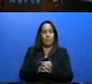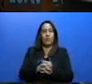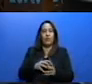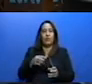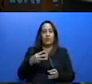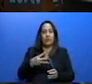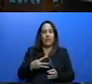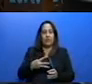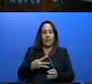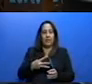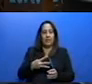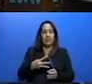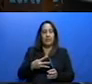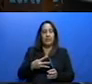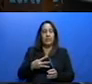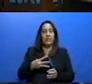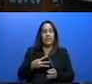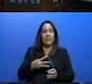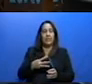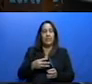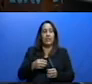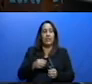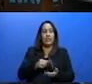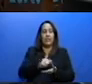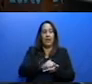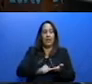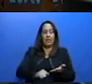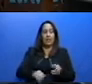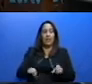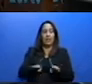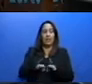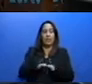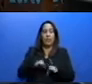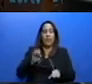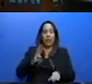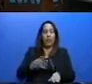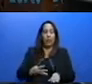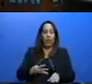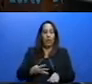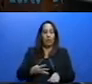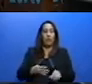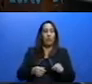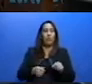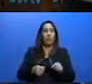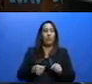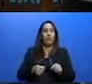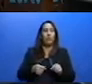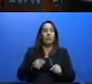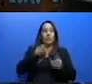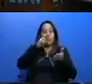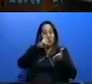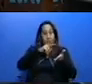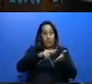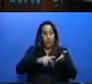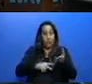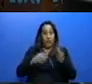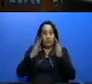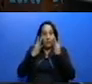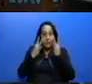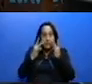3, letra A e B, e o exercício 4, vocês vão ler com